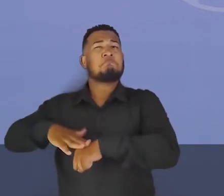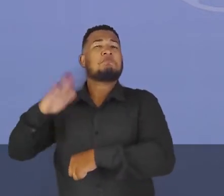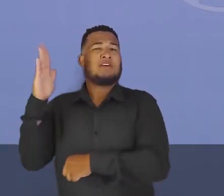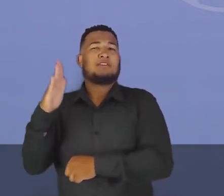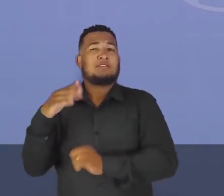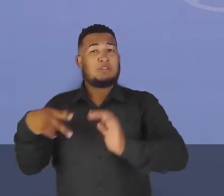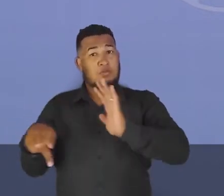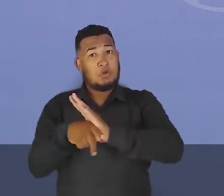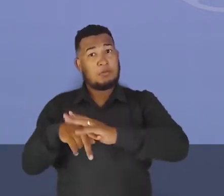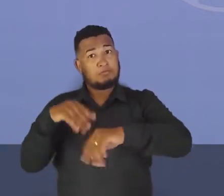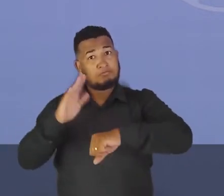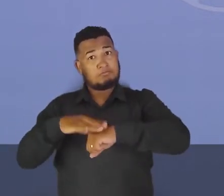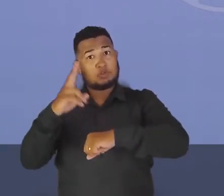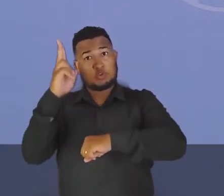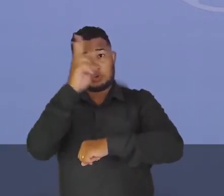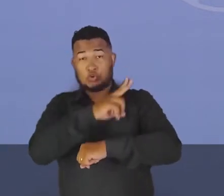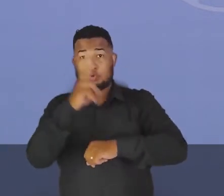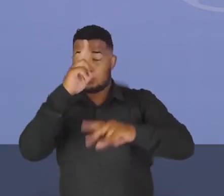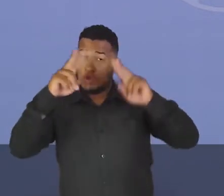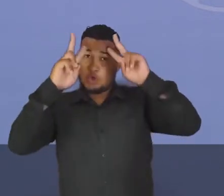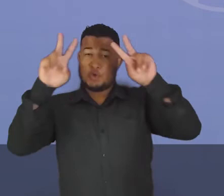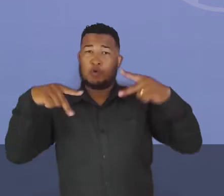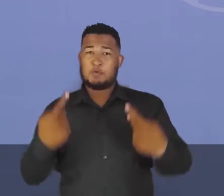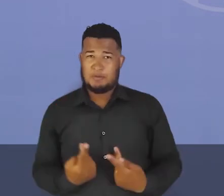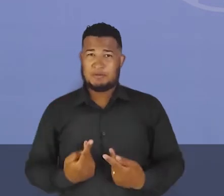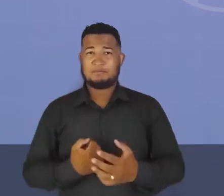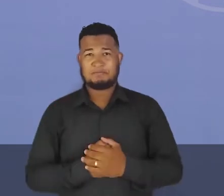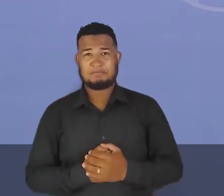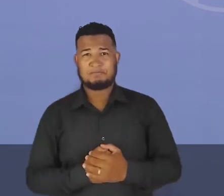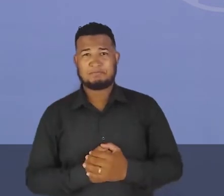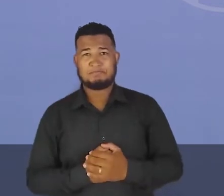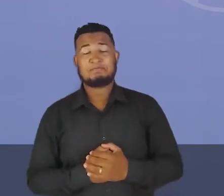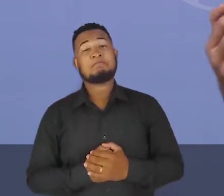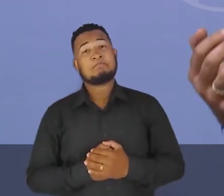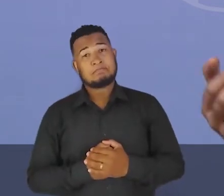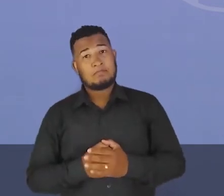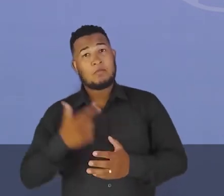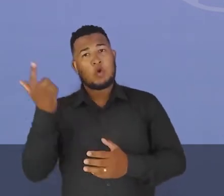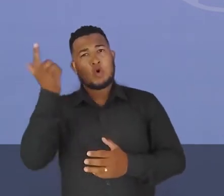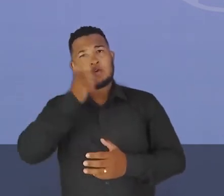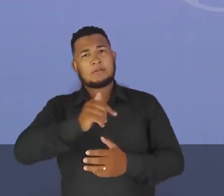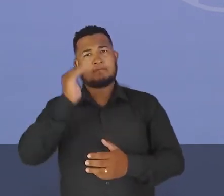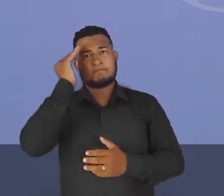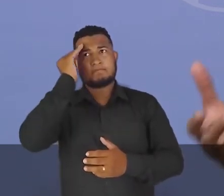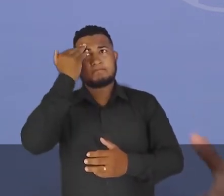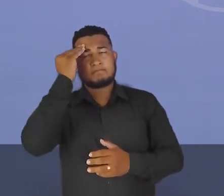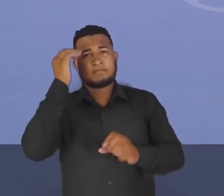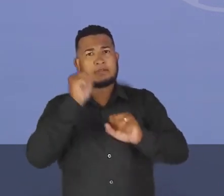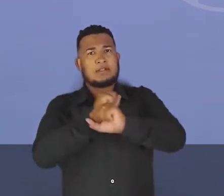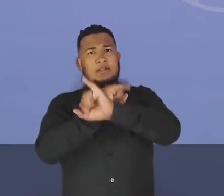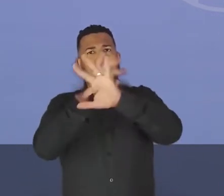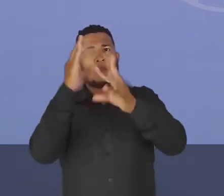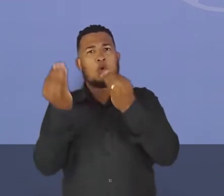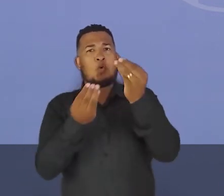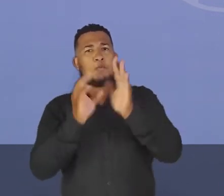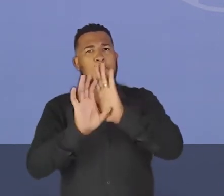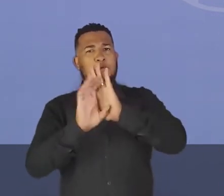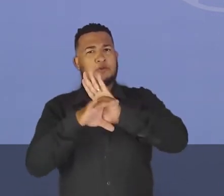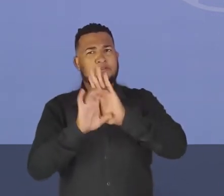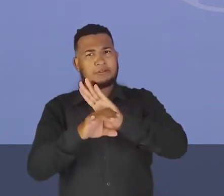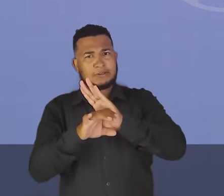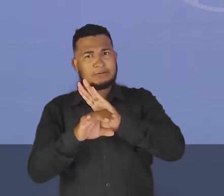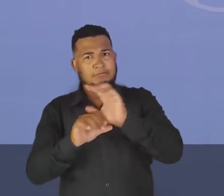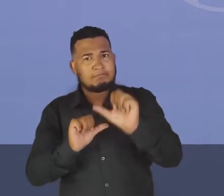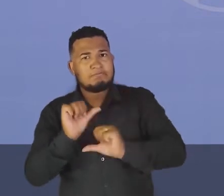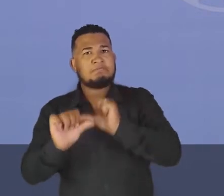antigas da própria história humana. E antes que nós entendamos, então, a evolução desse conceito, é